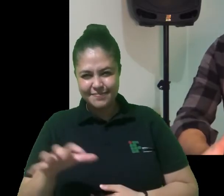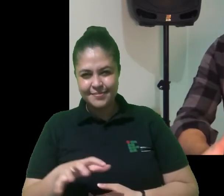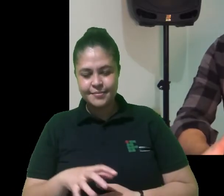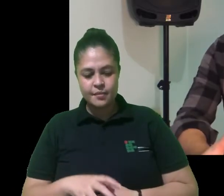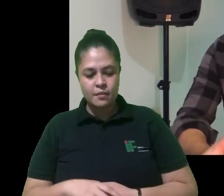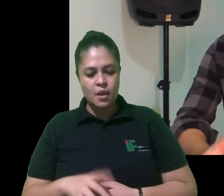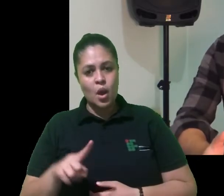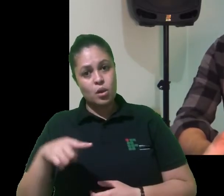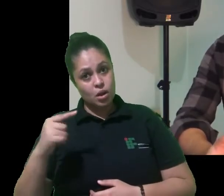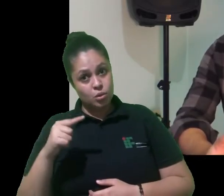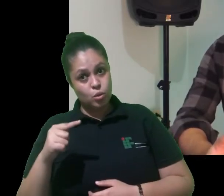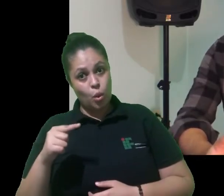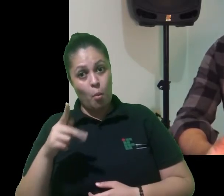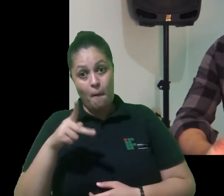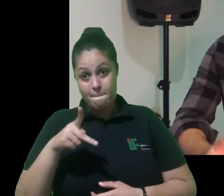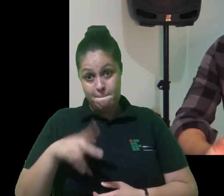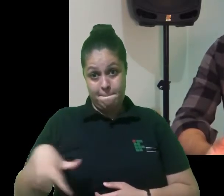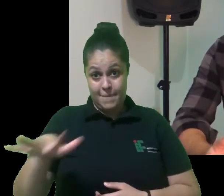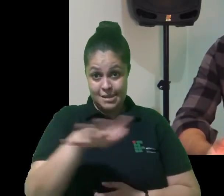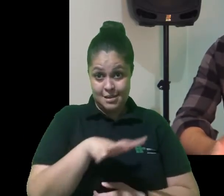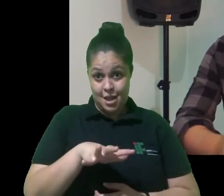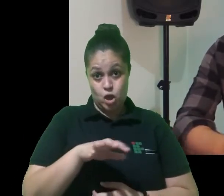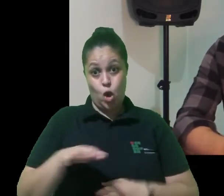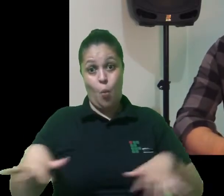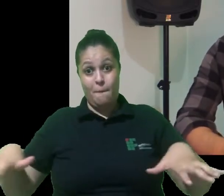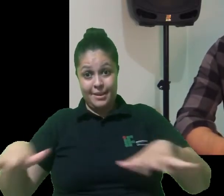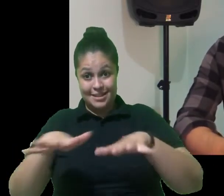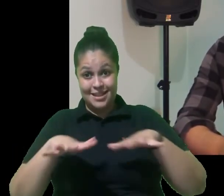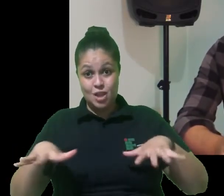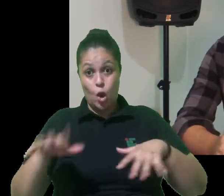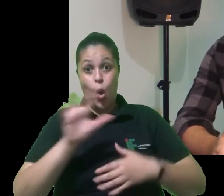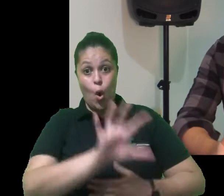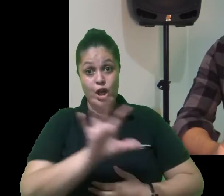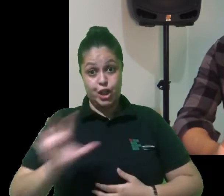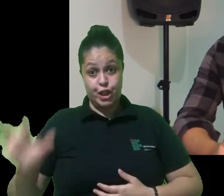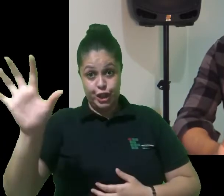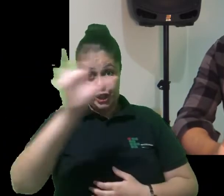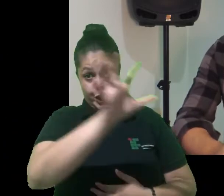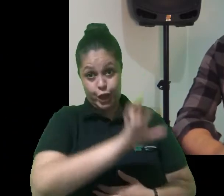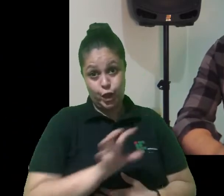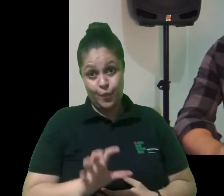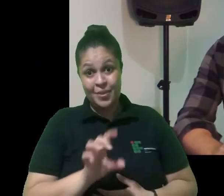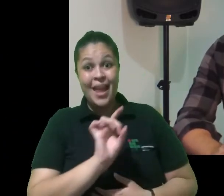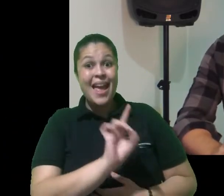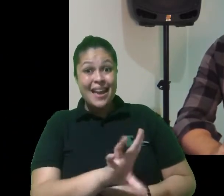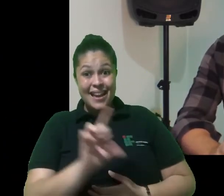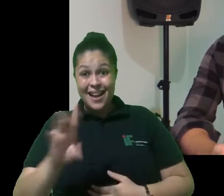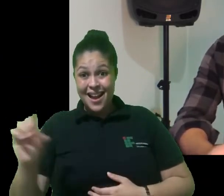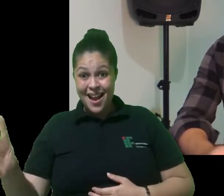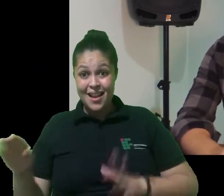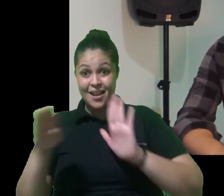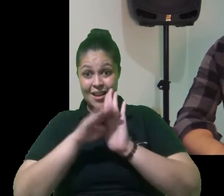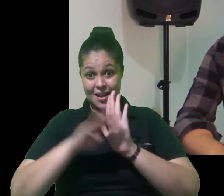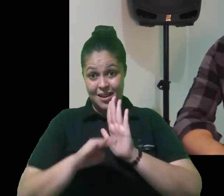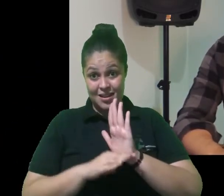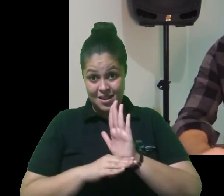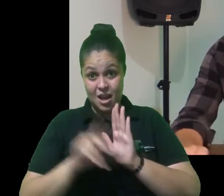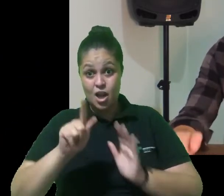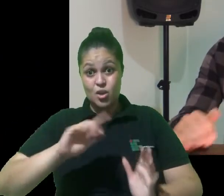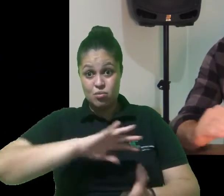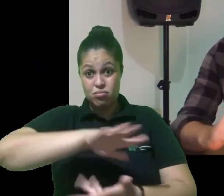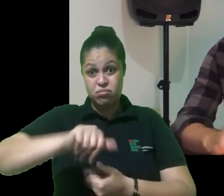área, tanto como paisagem, como território, como região, ou seja, cada